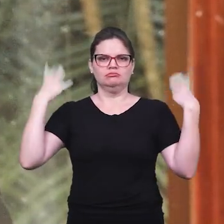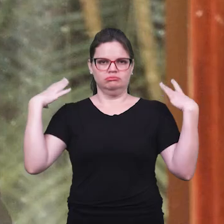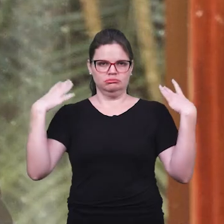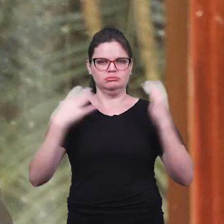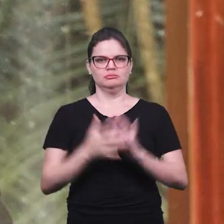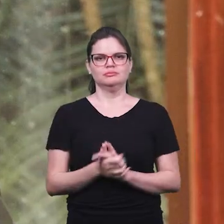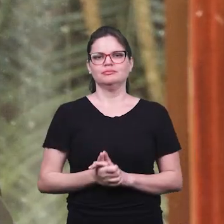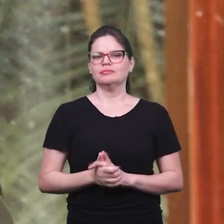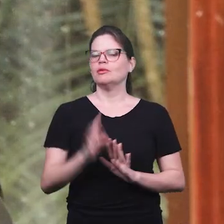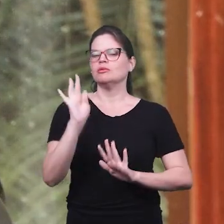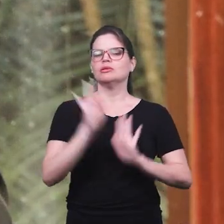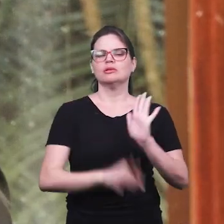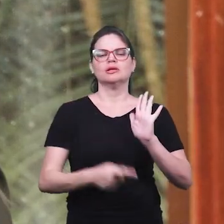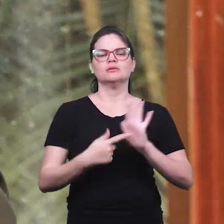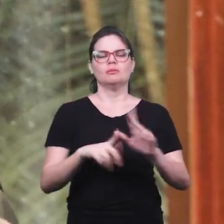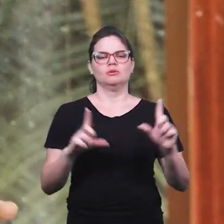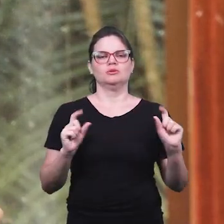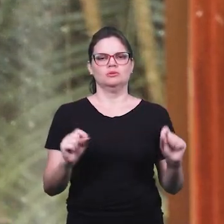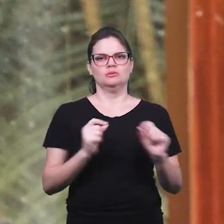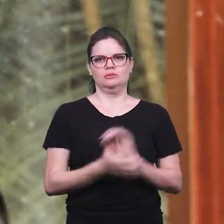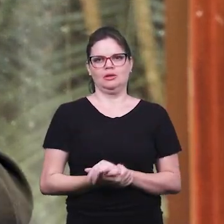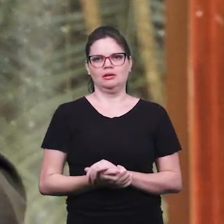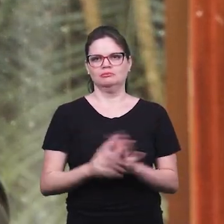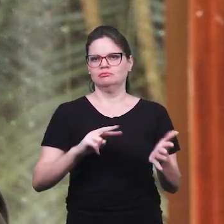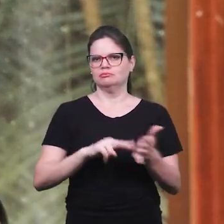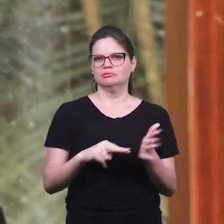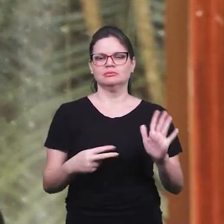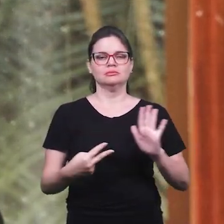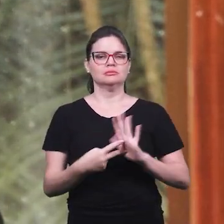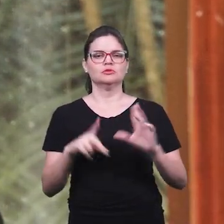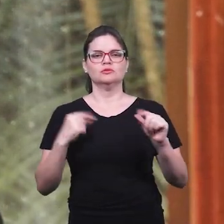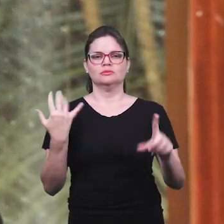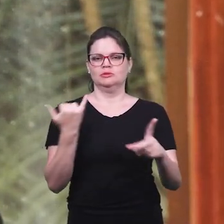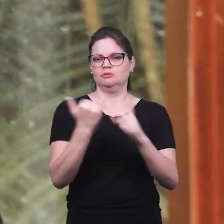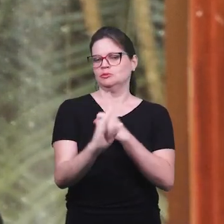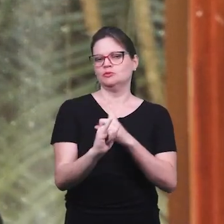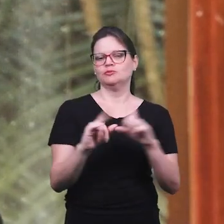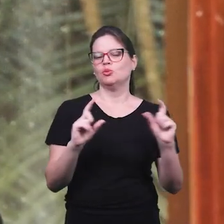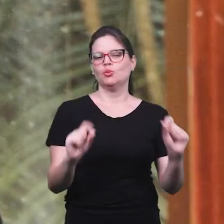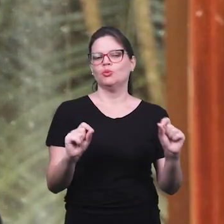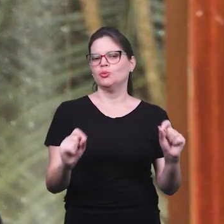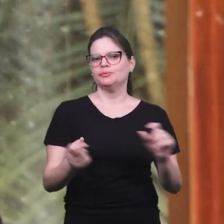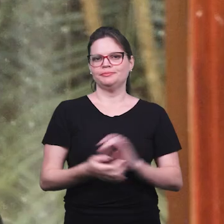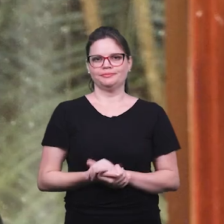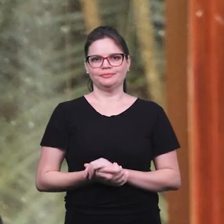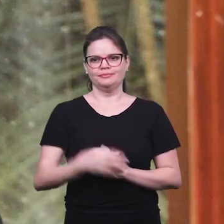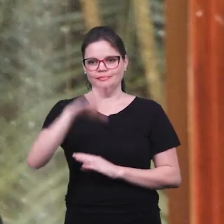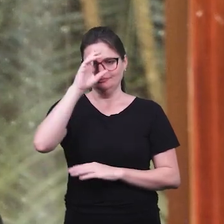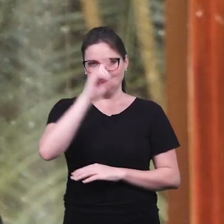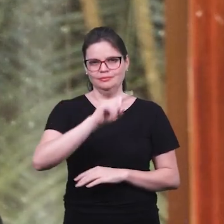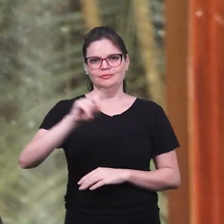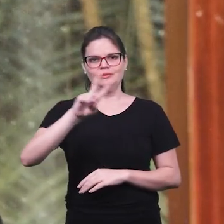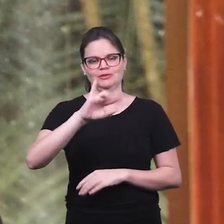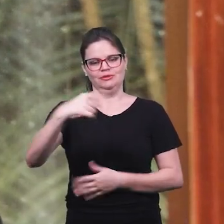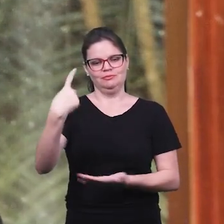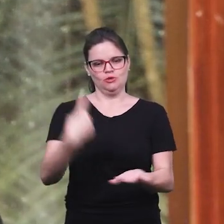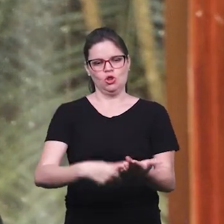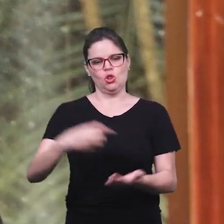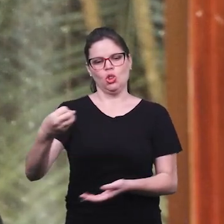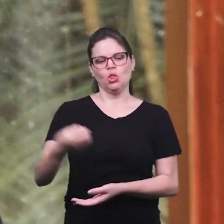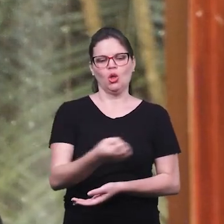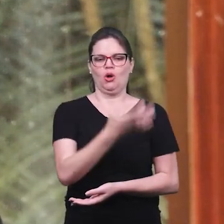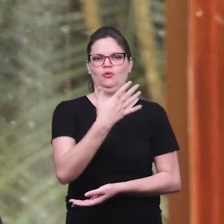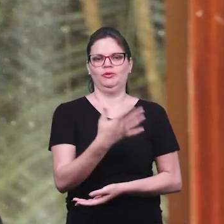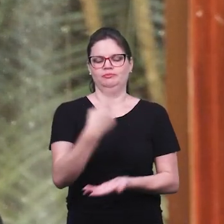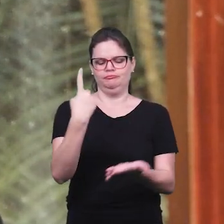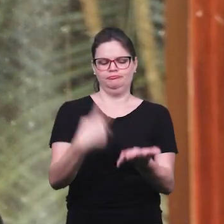dizendo através dessa repreensão, dessa profecia a Israel? Que ele ia fazer uma nova aliança.